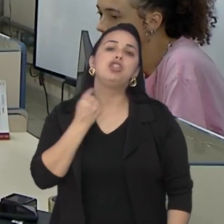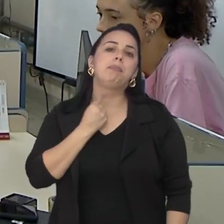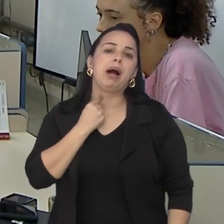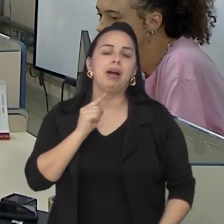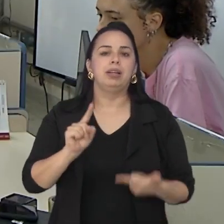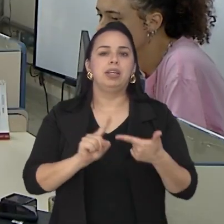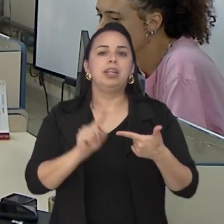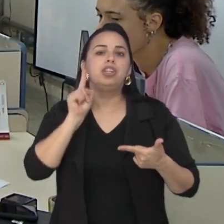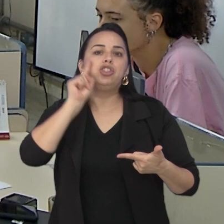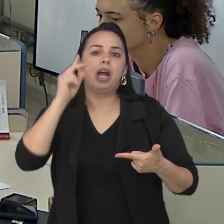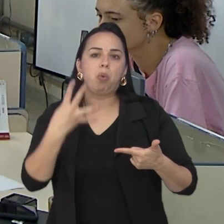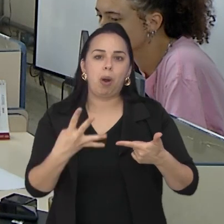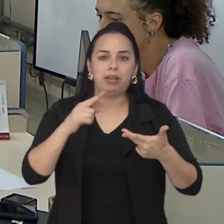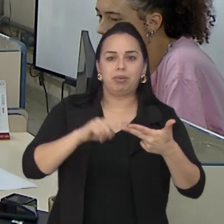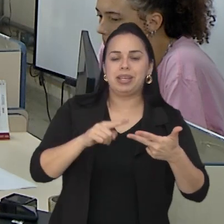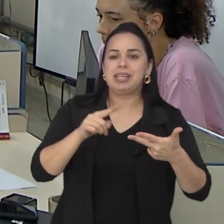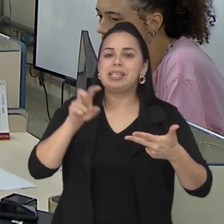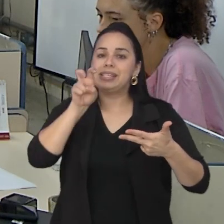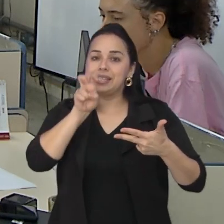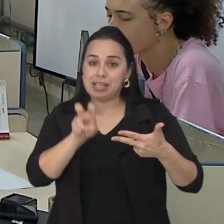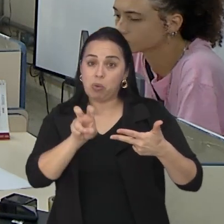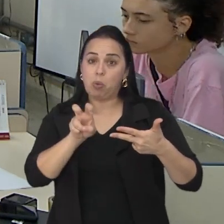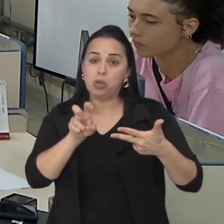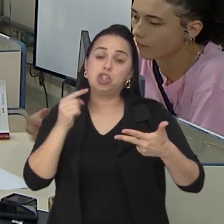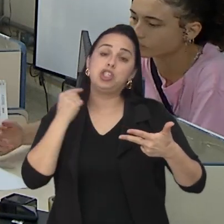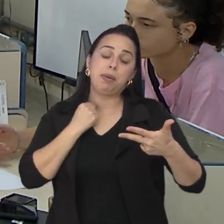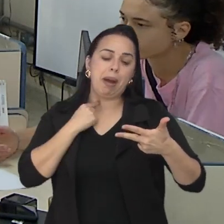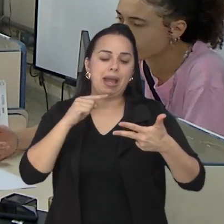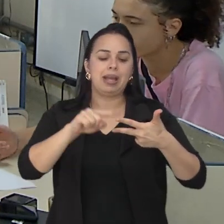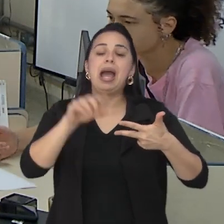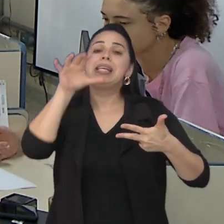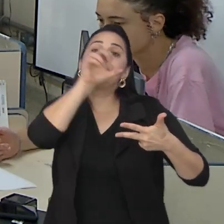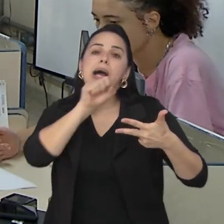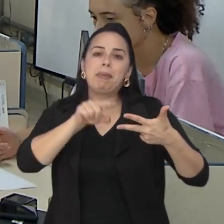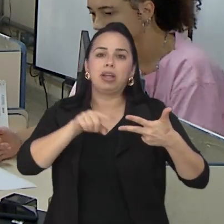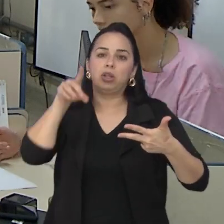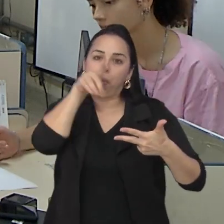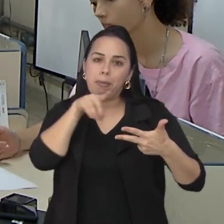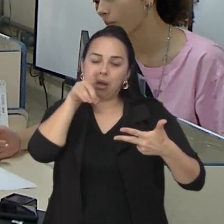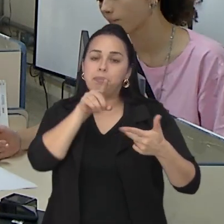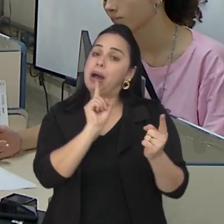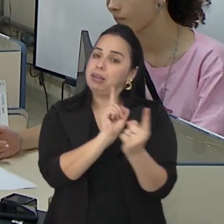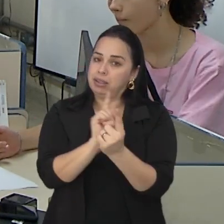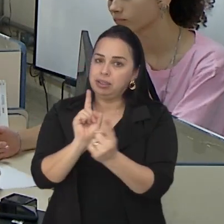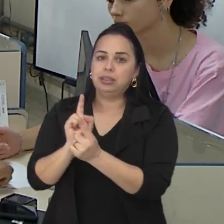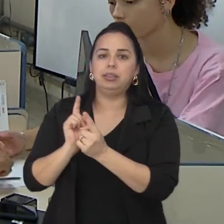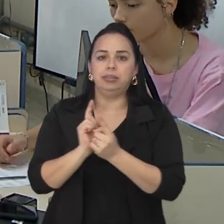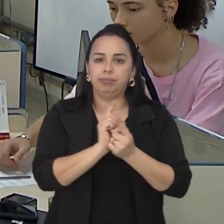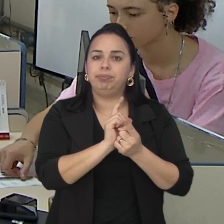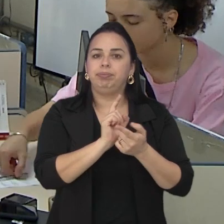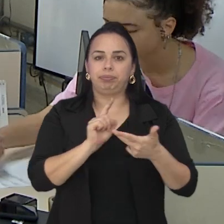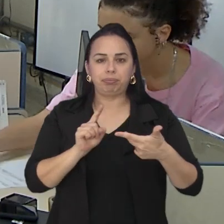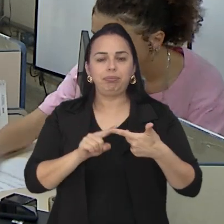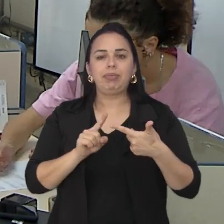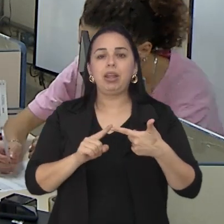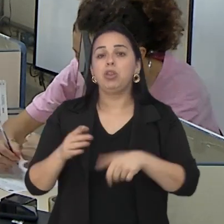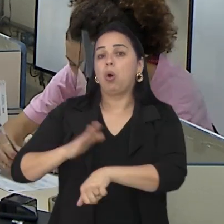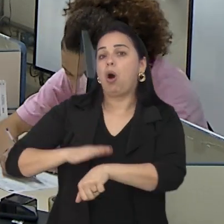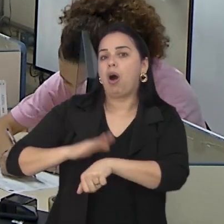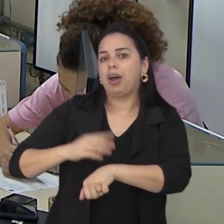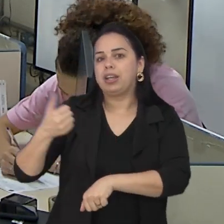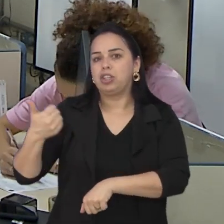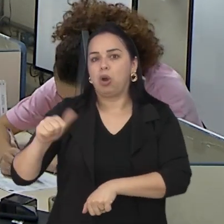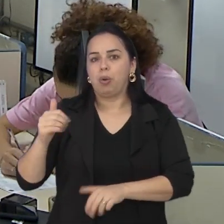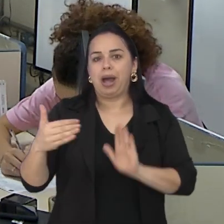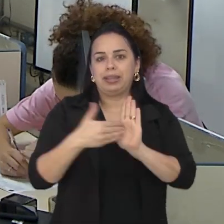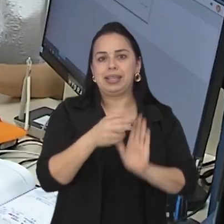e também nos dias 4 e 5, que é o sábado e domingo de maio, para justamente aí atender esses eleitores no horário de 11